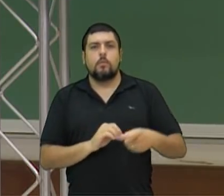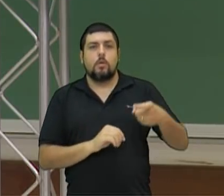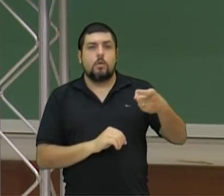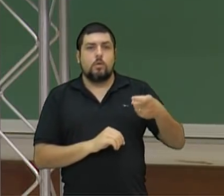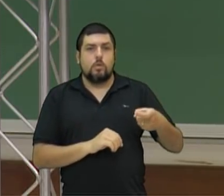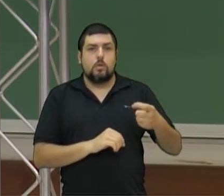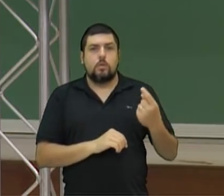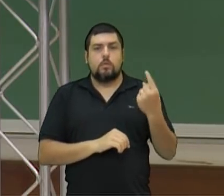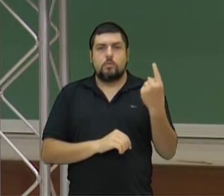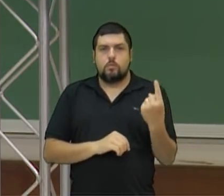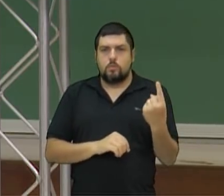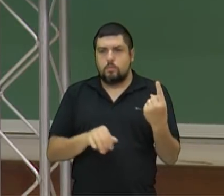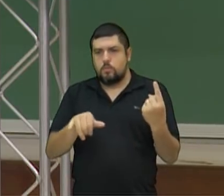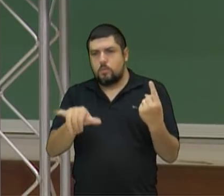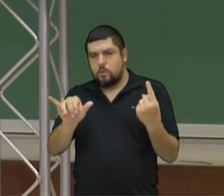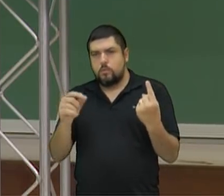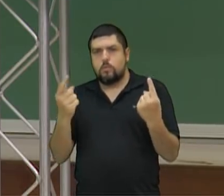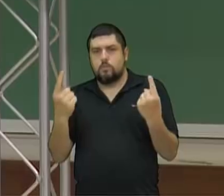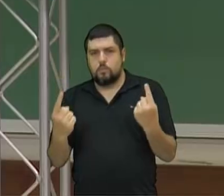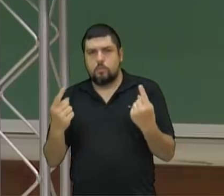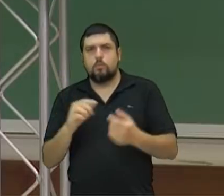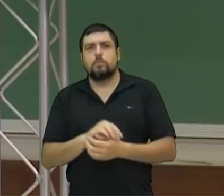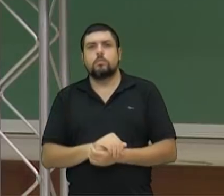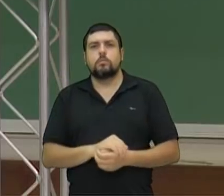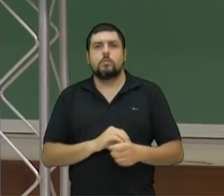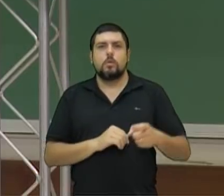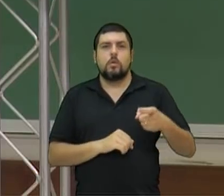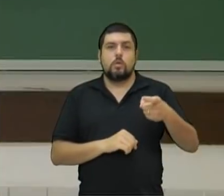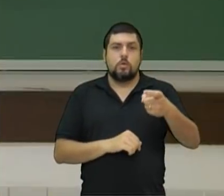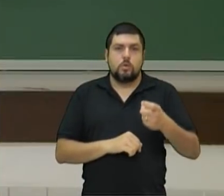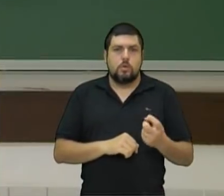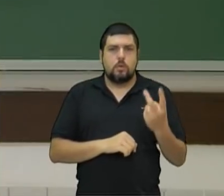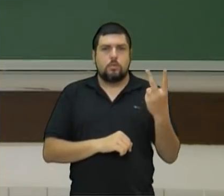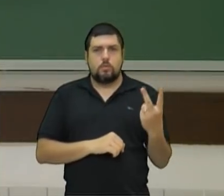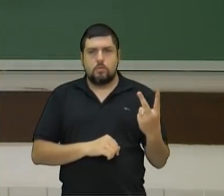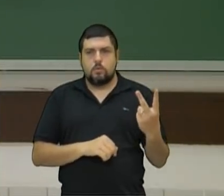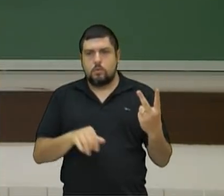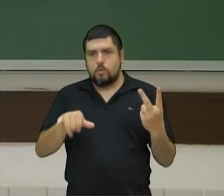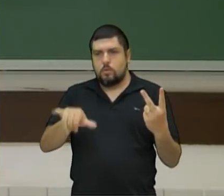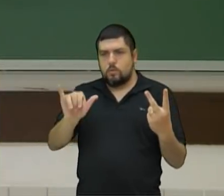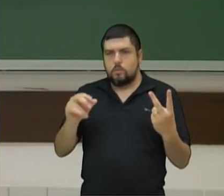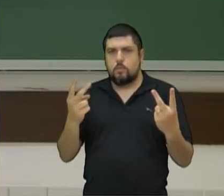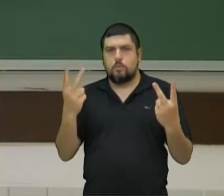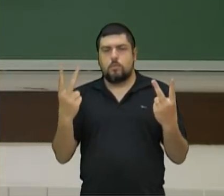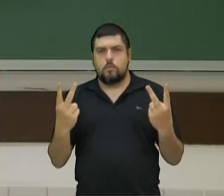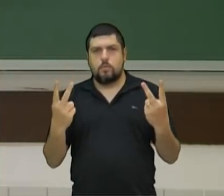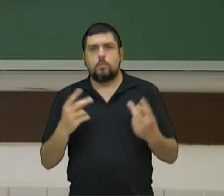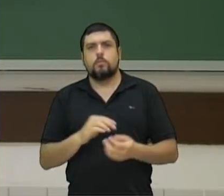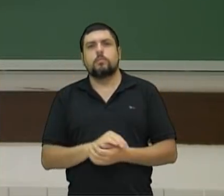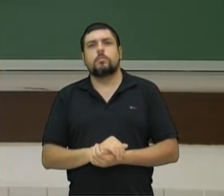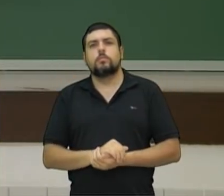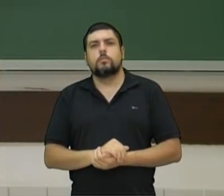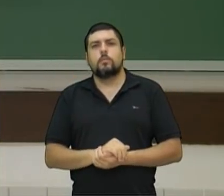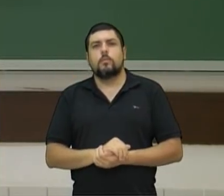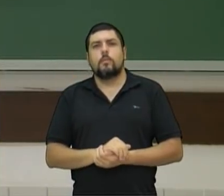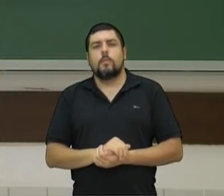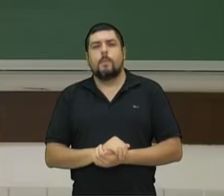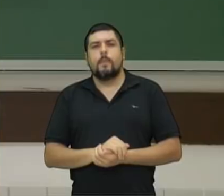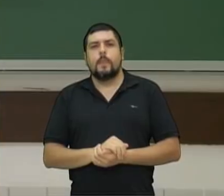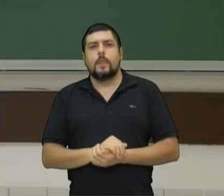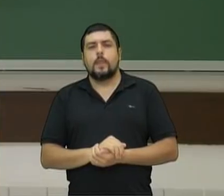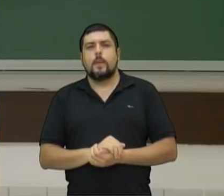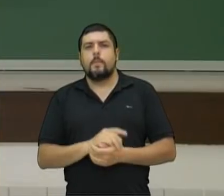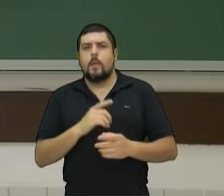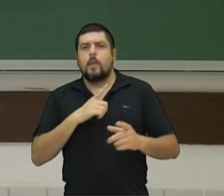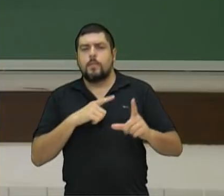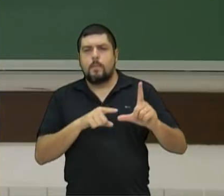y vale 1. E quando x vale 2, y vale 2. Tenho conjunto aqui um grupo de 5 pontos que